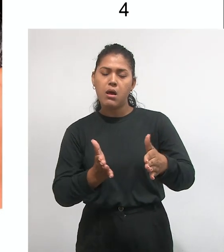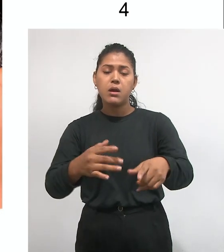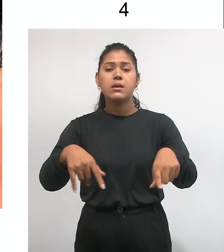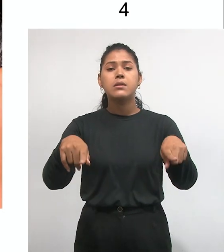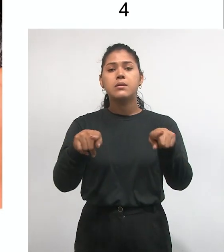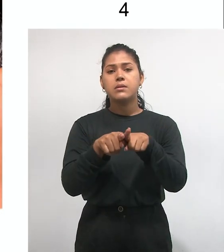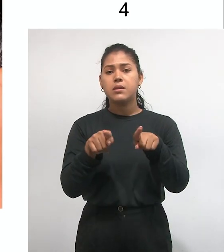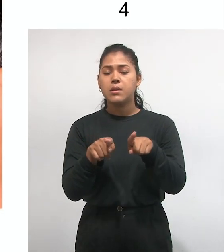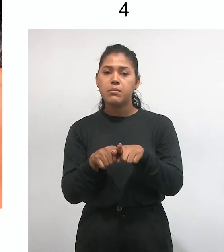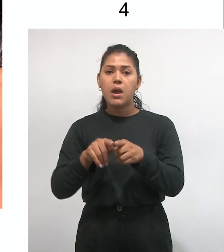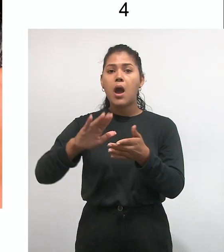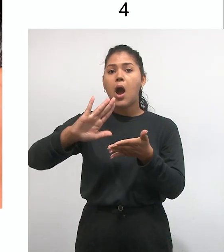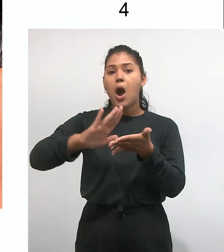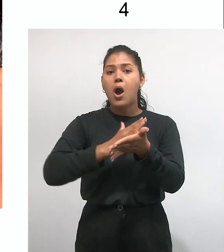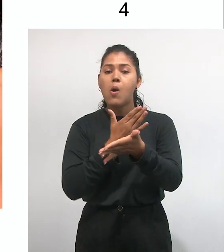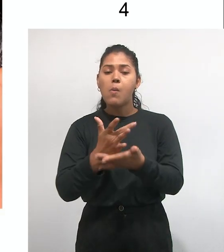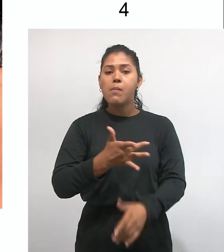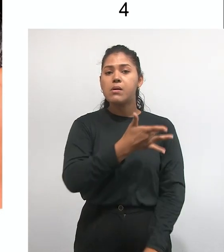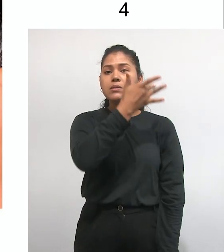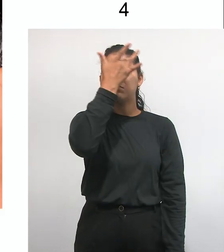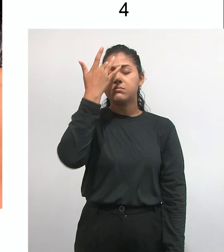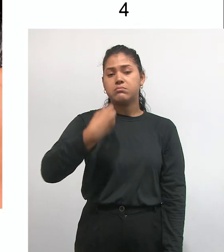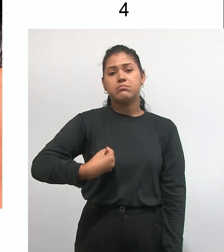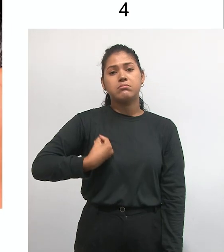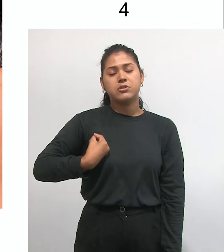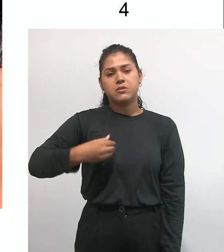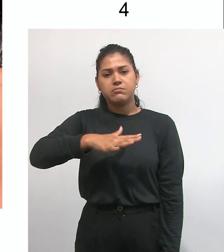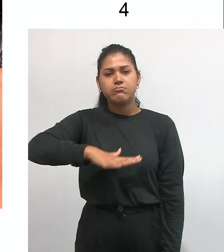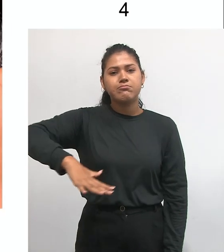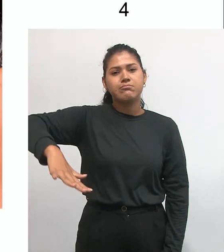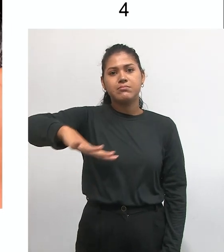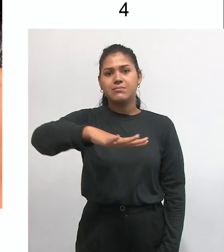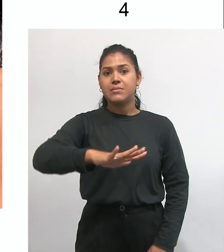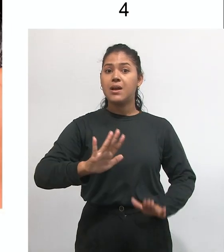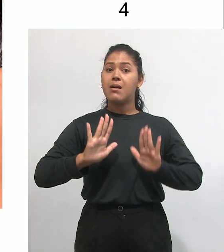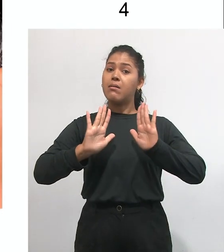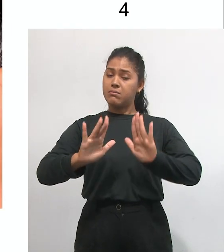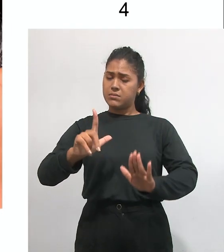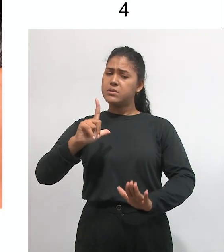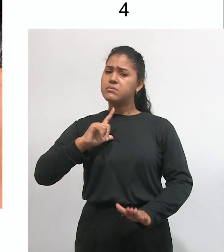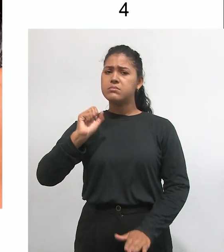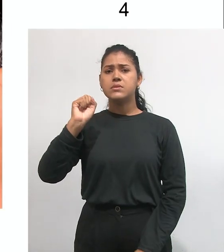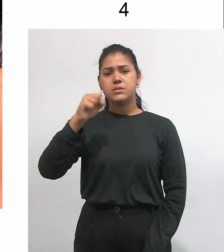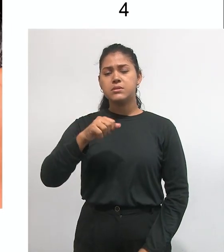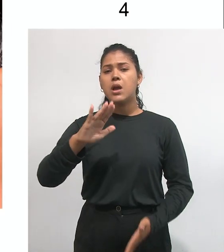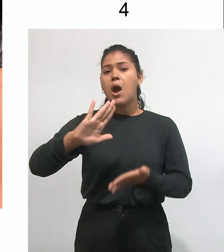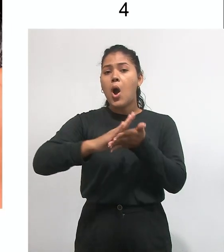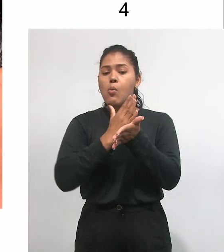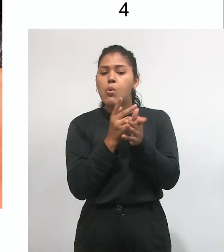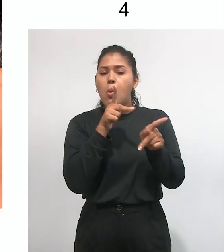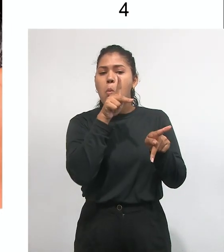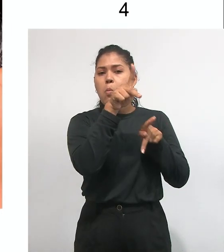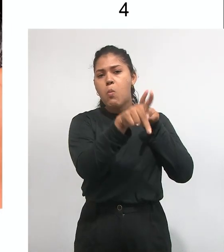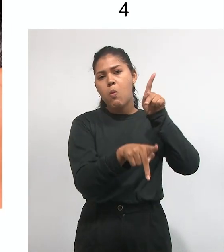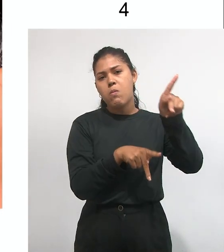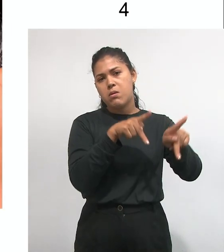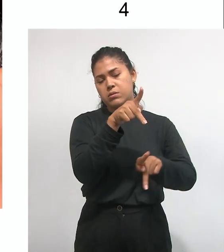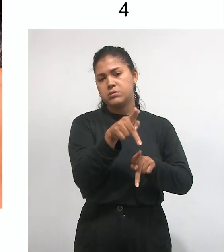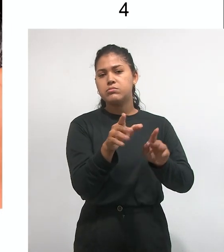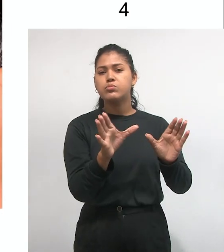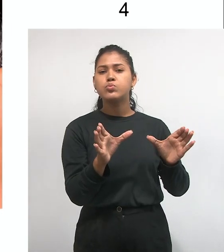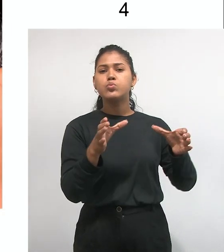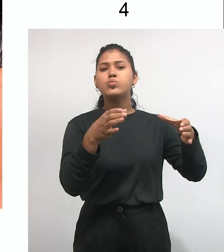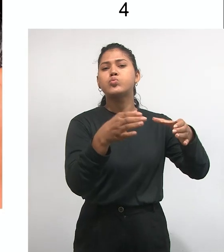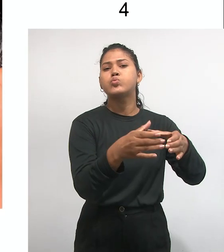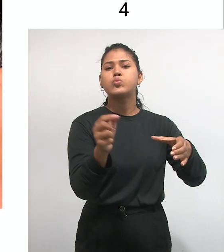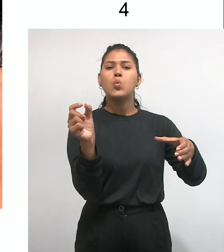né, pouco ocupadas por pessoas. Mas existem populações dentro dessa região que são